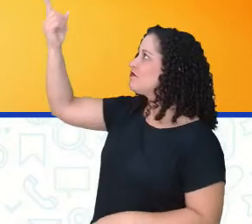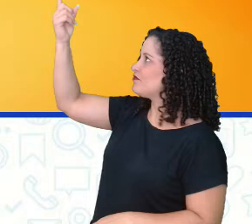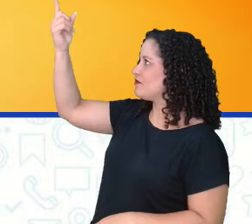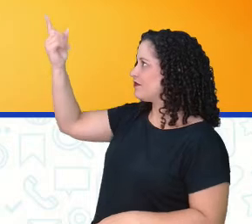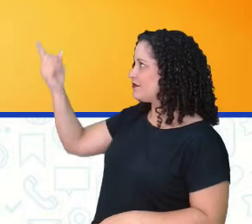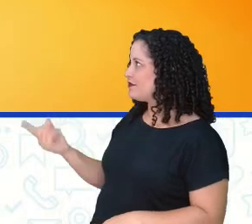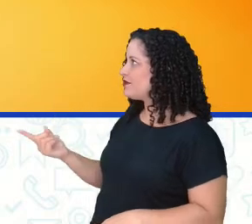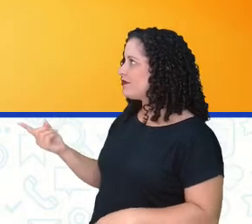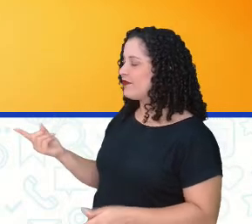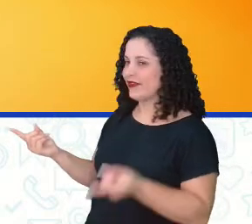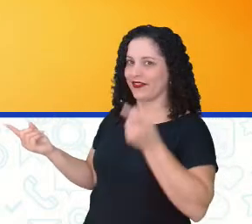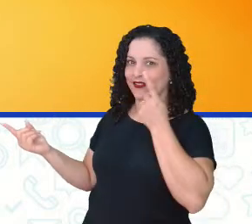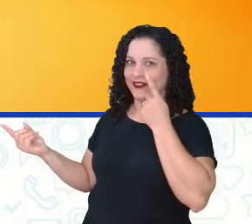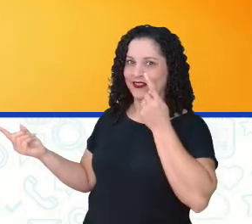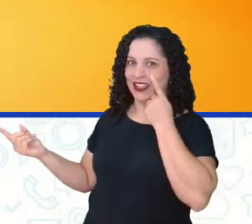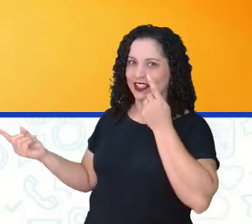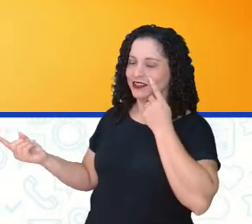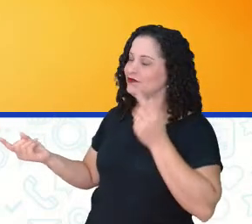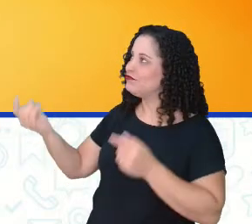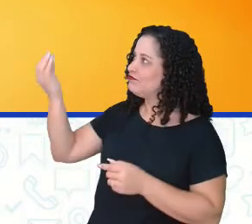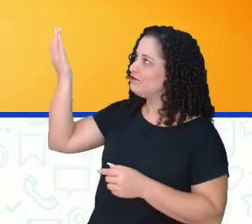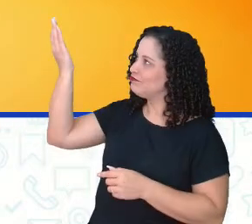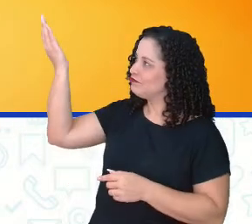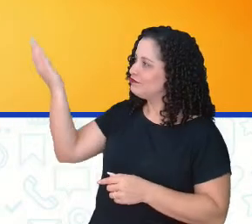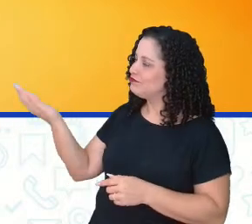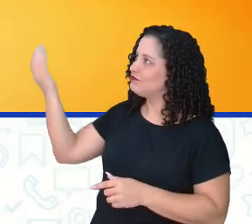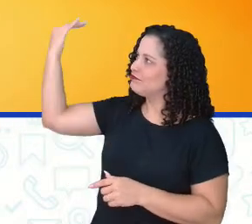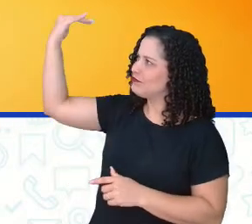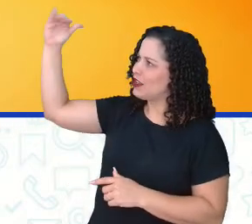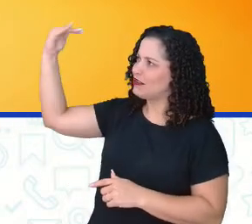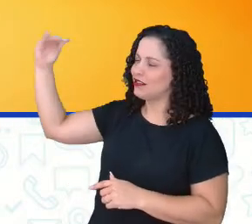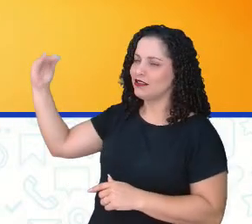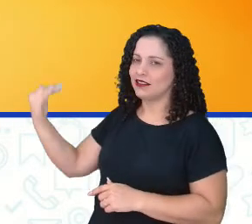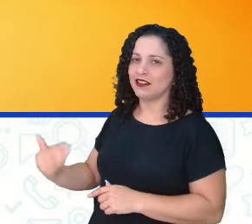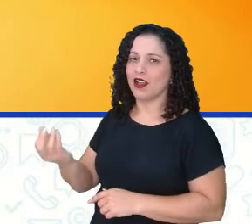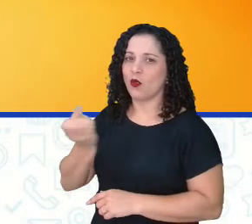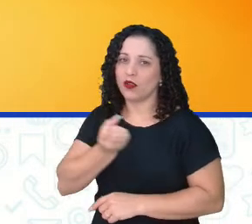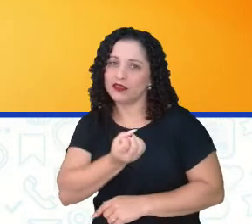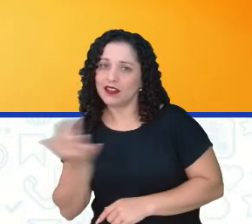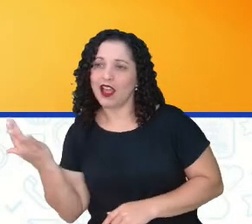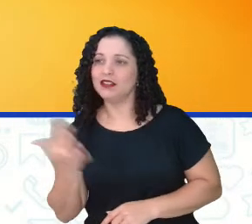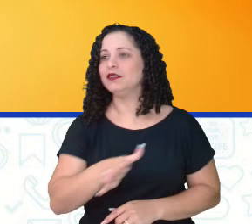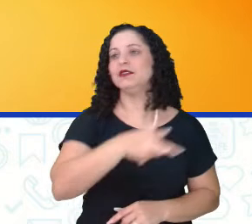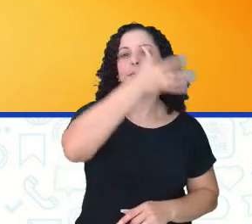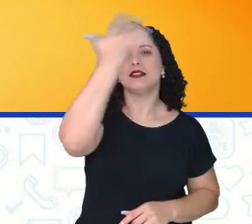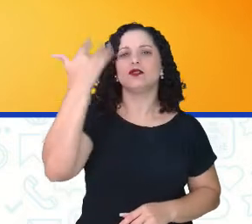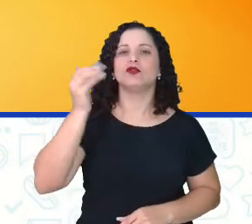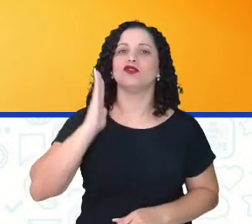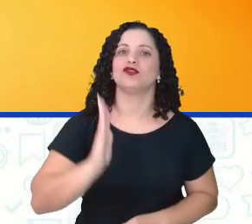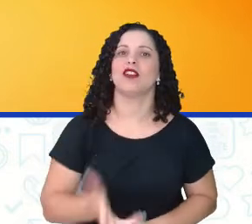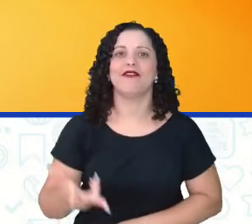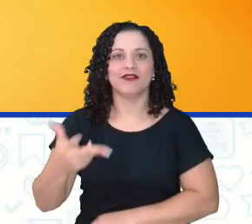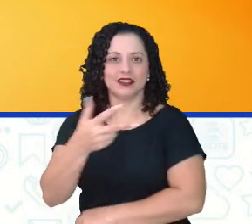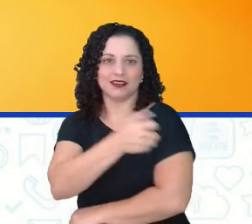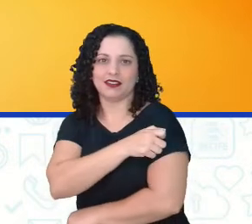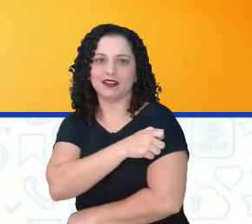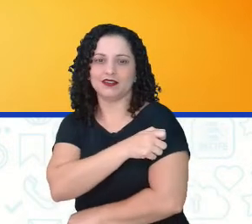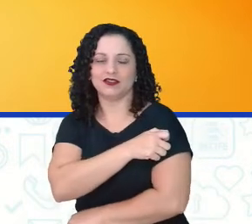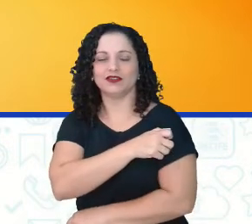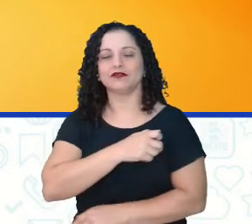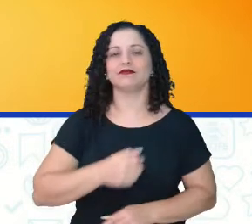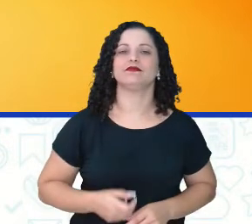número de habitantes? Estão vendo também o número de pessoas que já foram vacinadas?